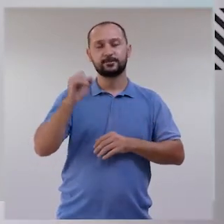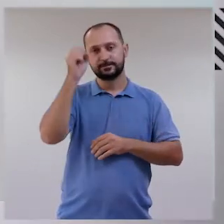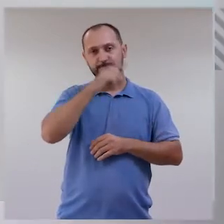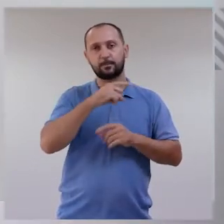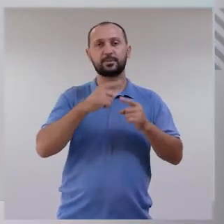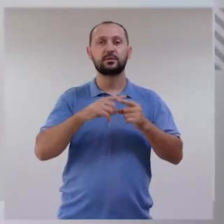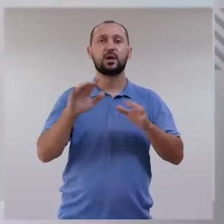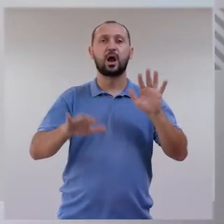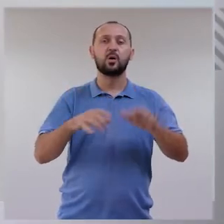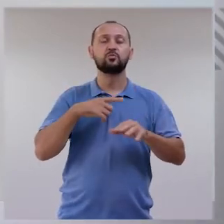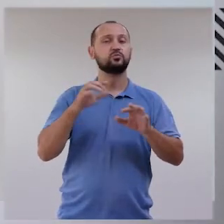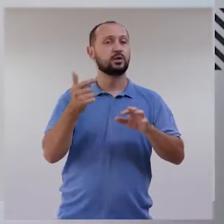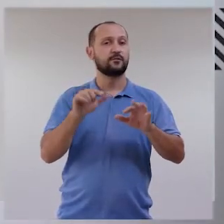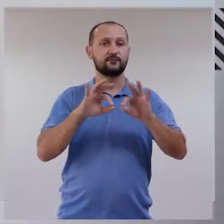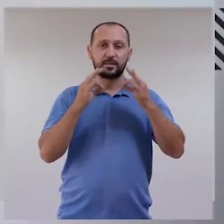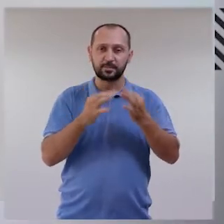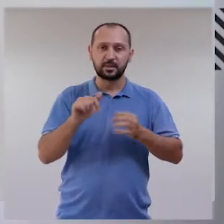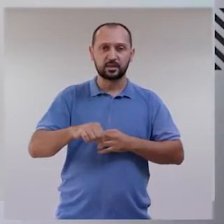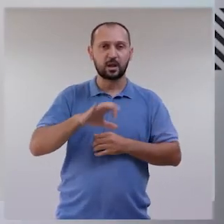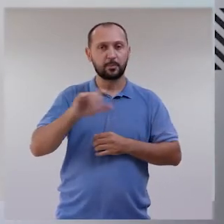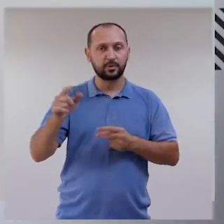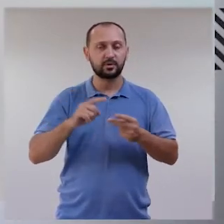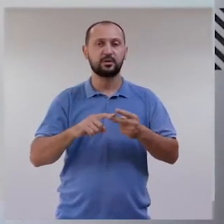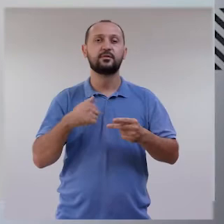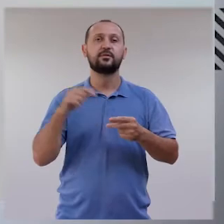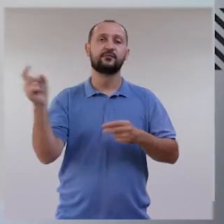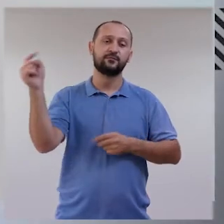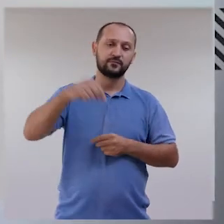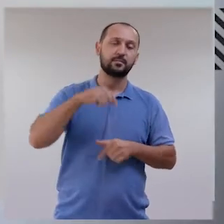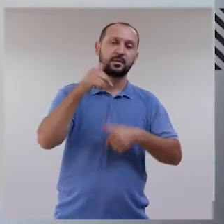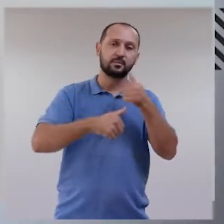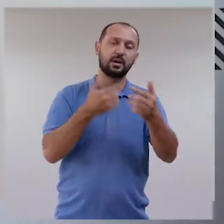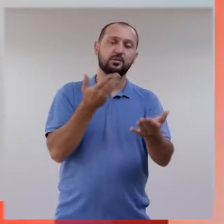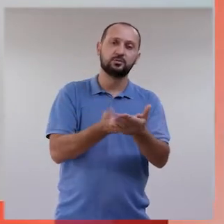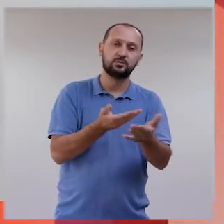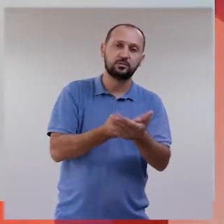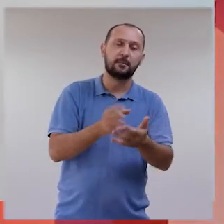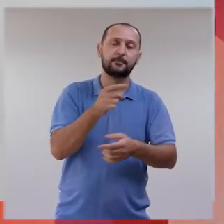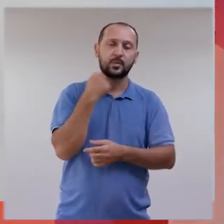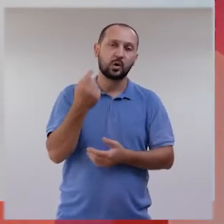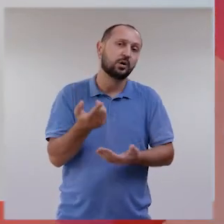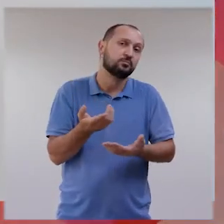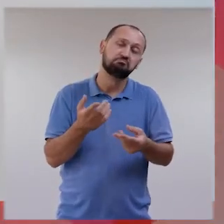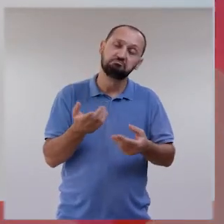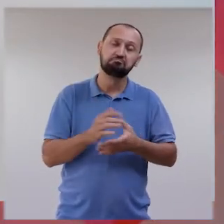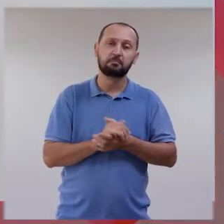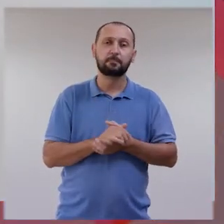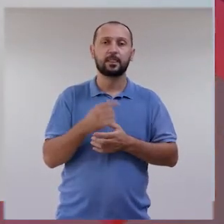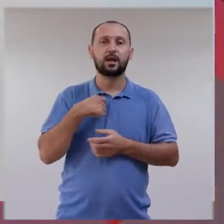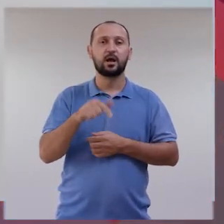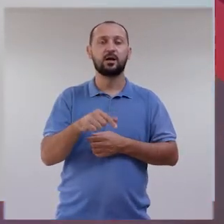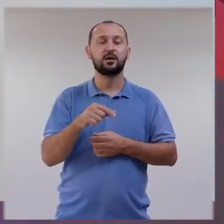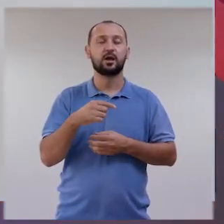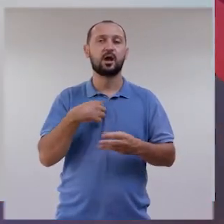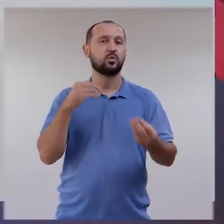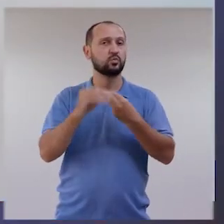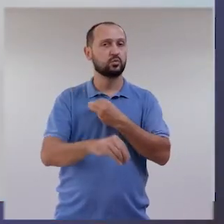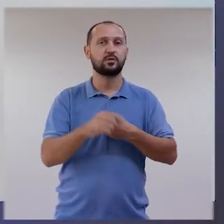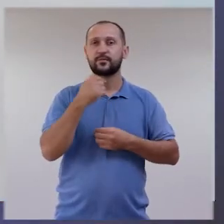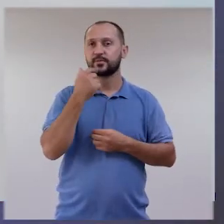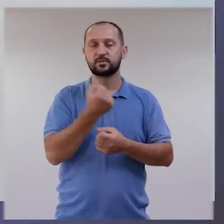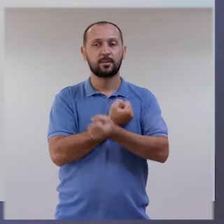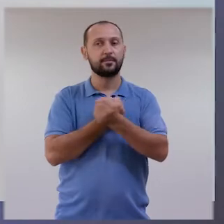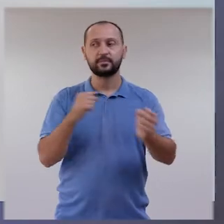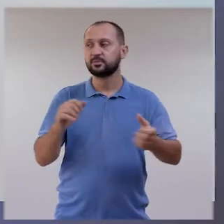vezes, dificulta, porque tem pessoas que não têm familiar aqui em Campo Grande, vem aqui para trabalhar, estudar, acaba morrendo, e essa doação ela